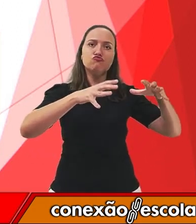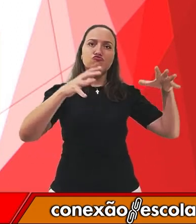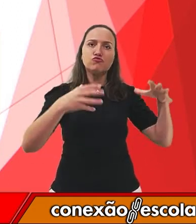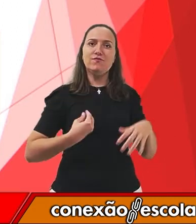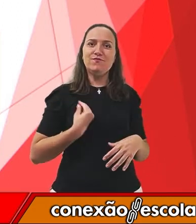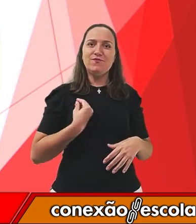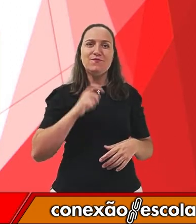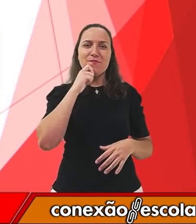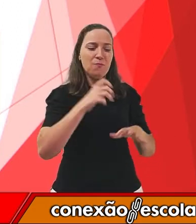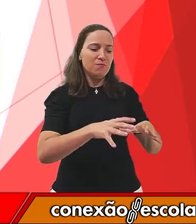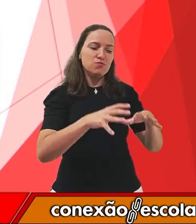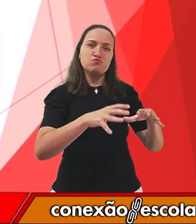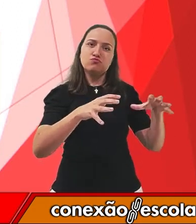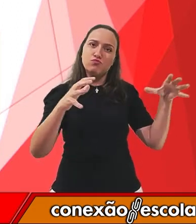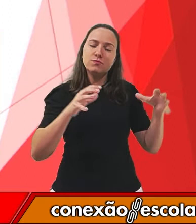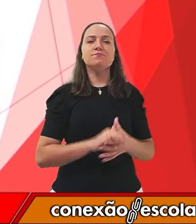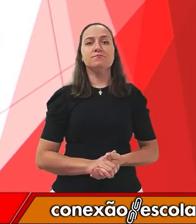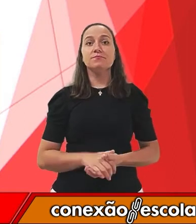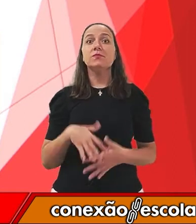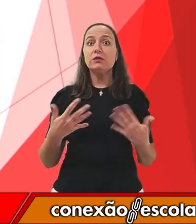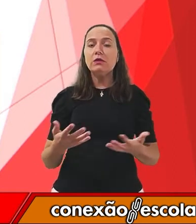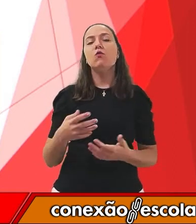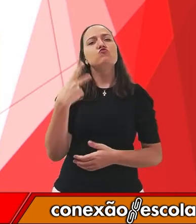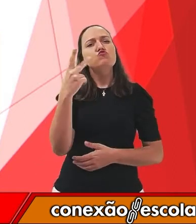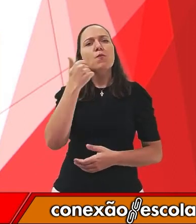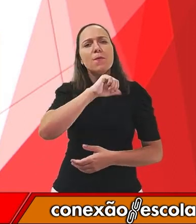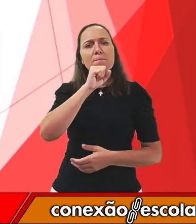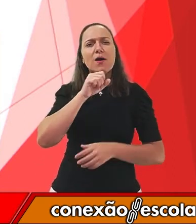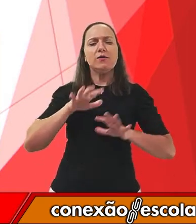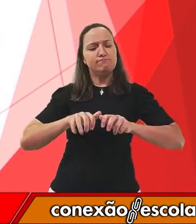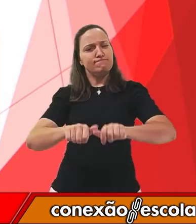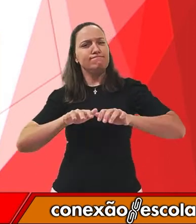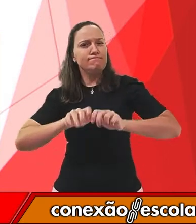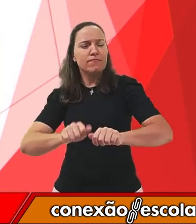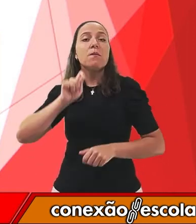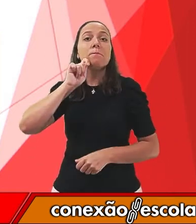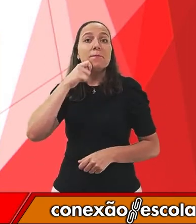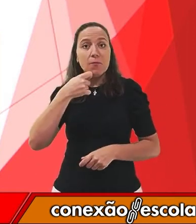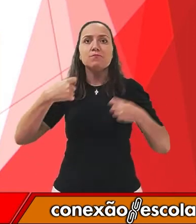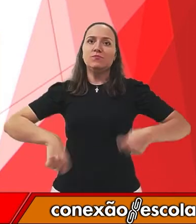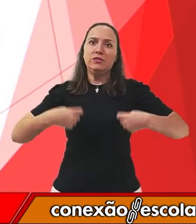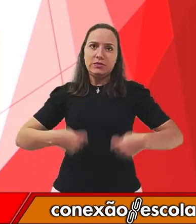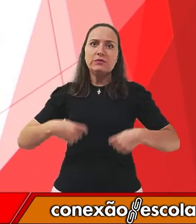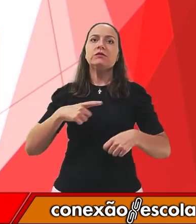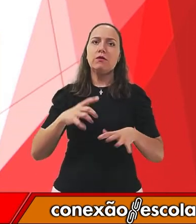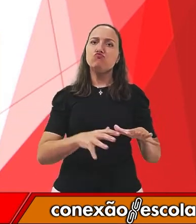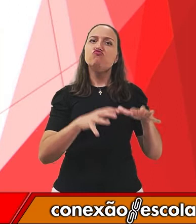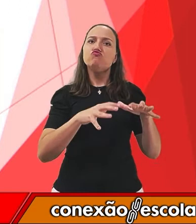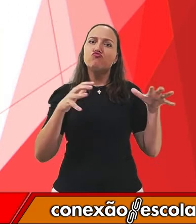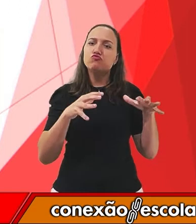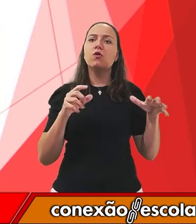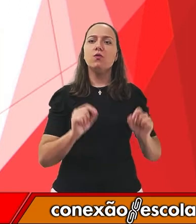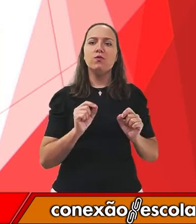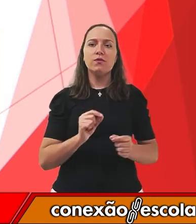crescendo. Para fazer pão, sua mãe utiliza provavelmente o fermento biológico. Esse